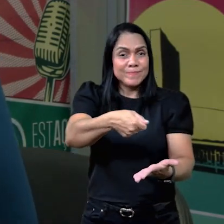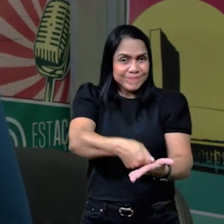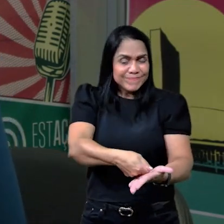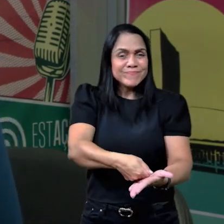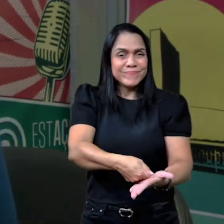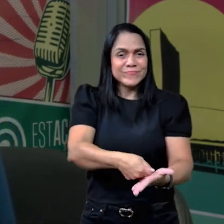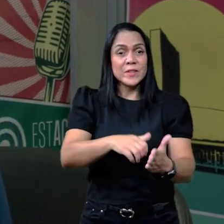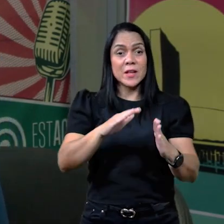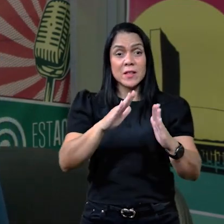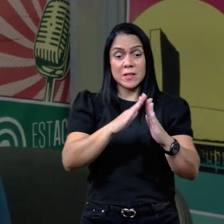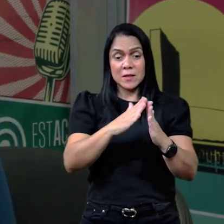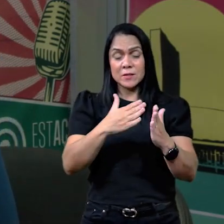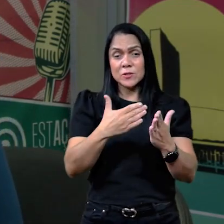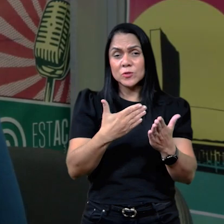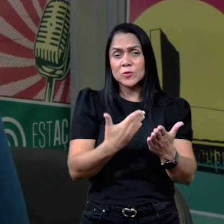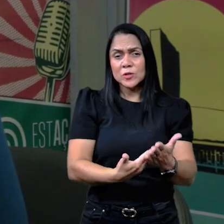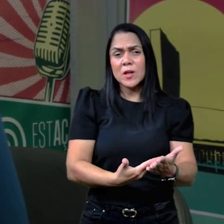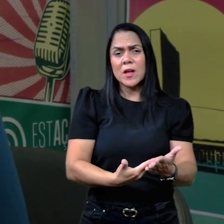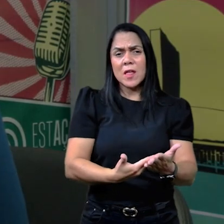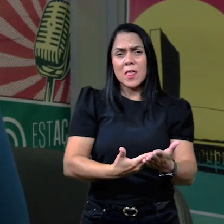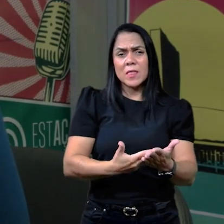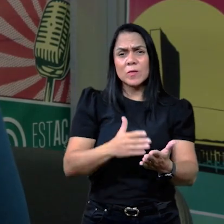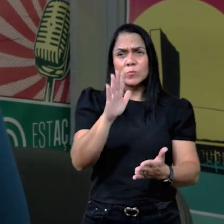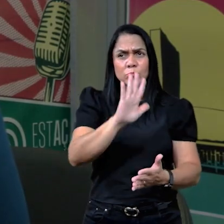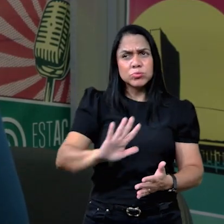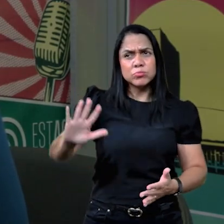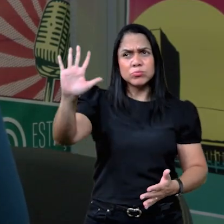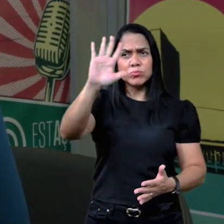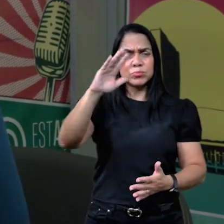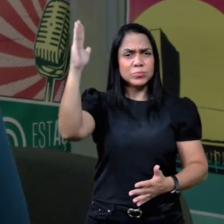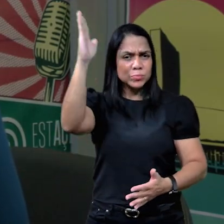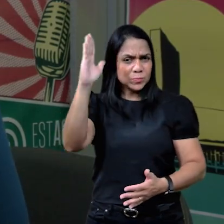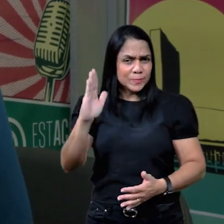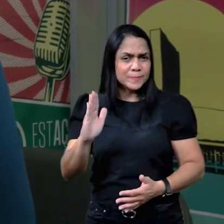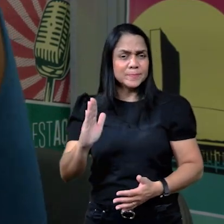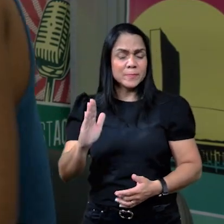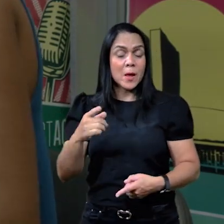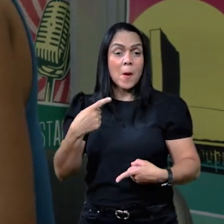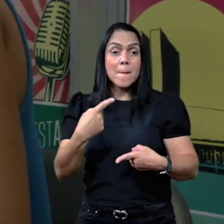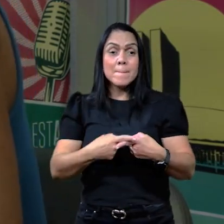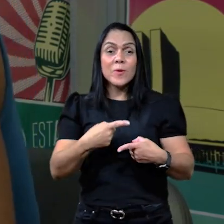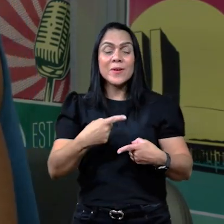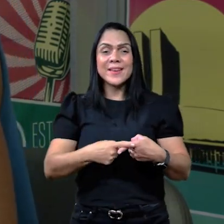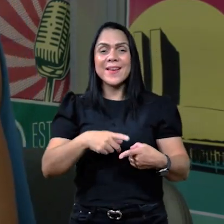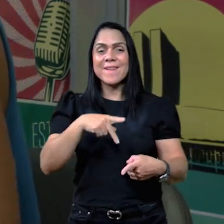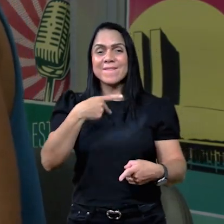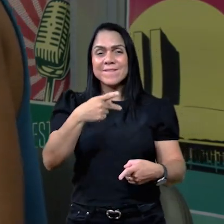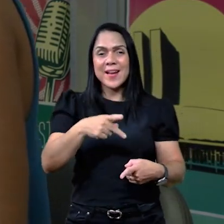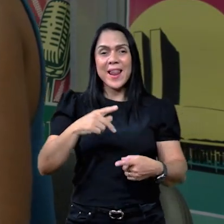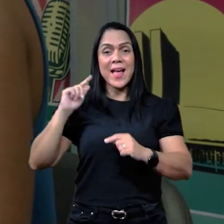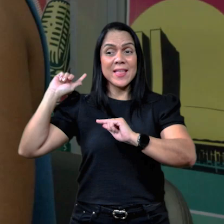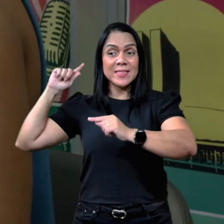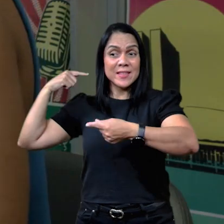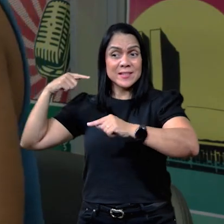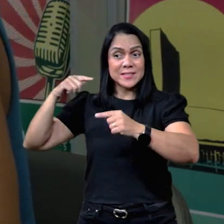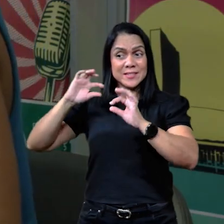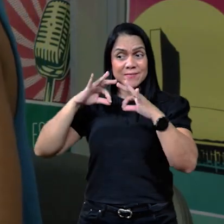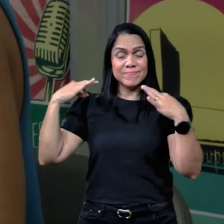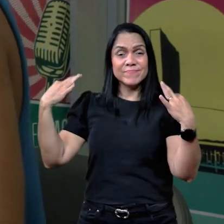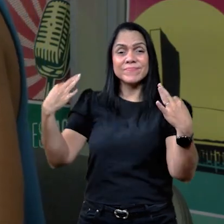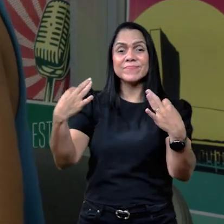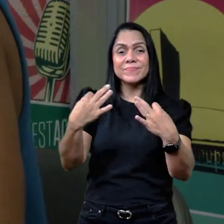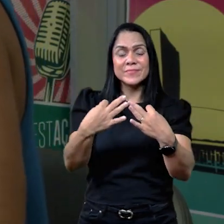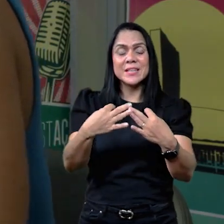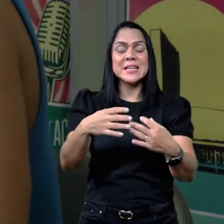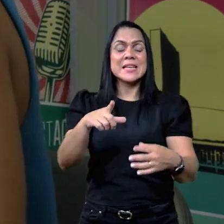nas unidades educacionais assim, do Brasil, né? Porque quando nós vamos falar da ancestralidade africana, de novo vem o